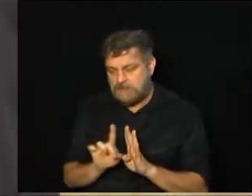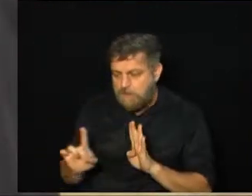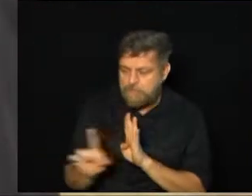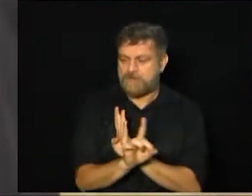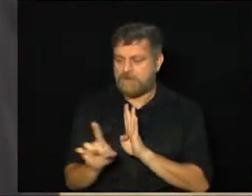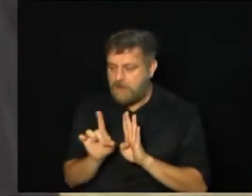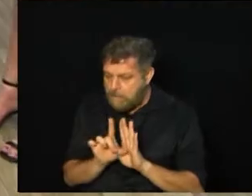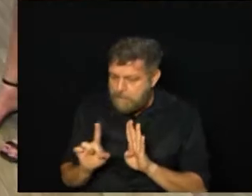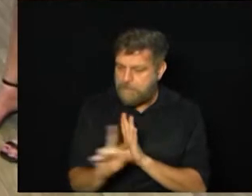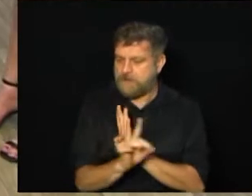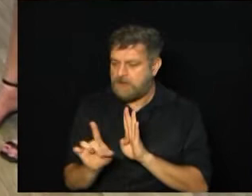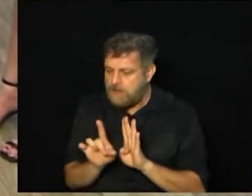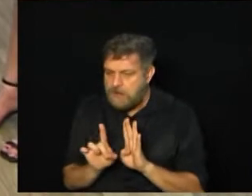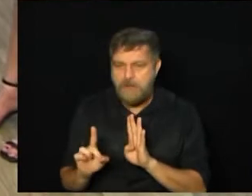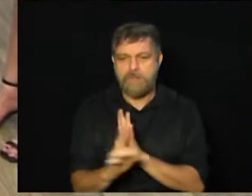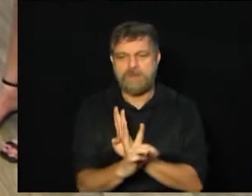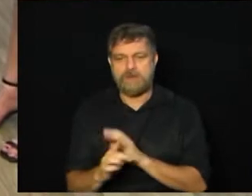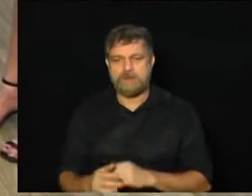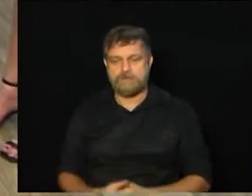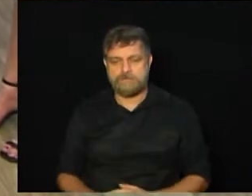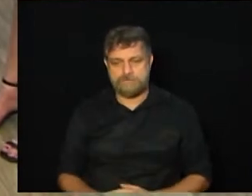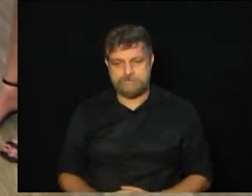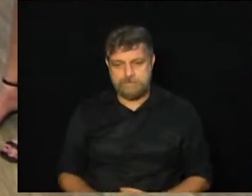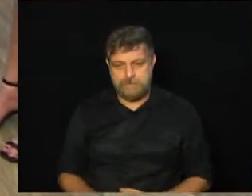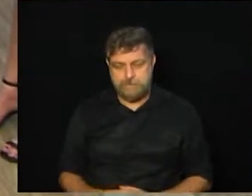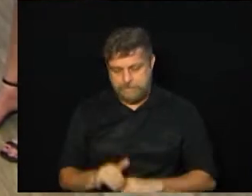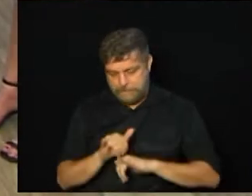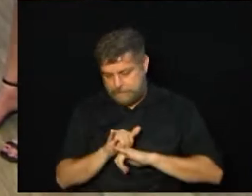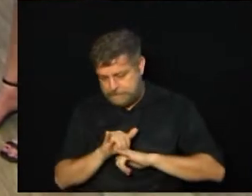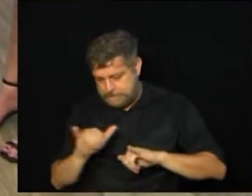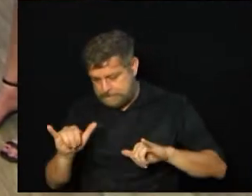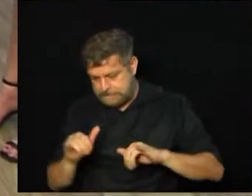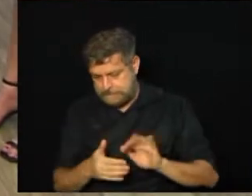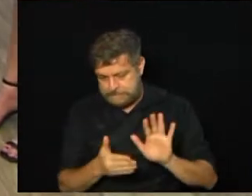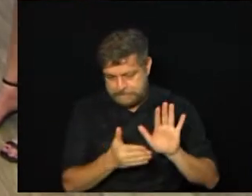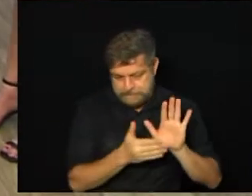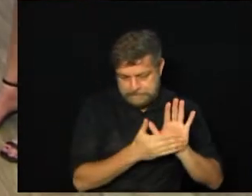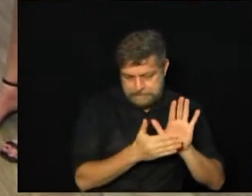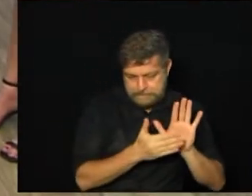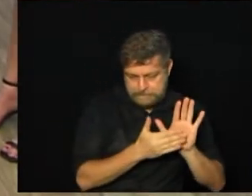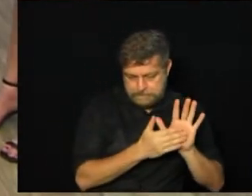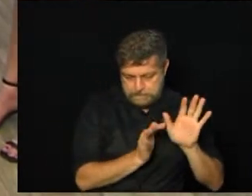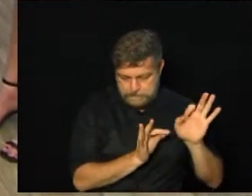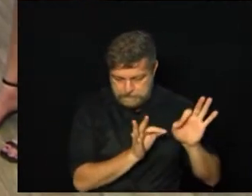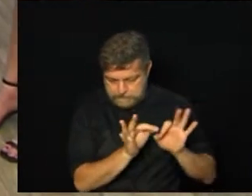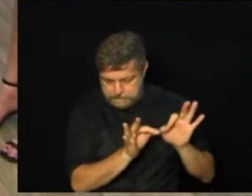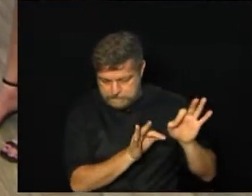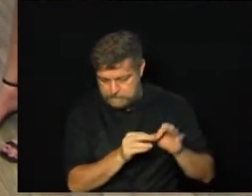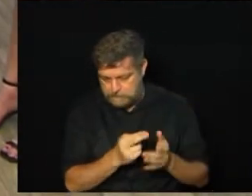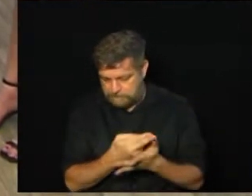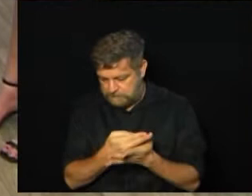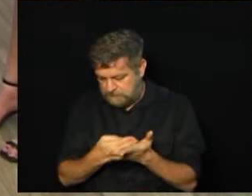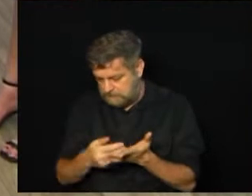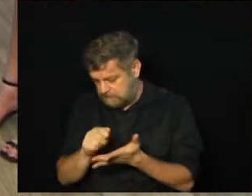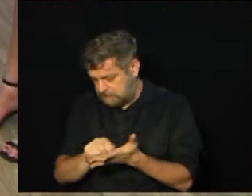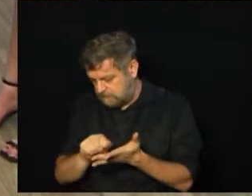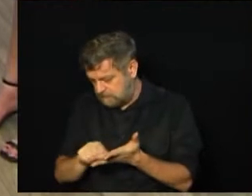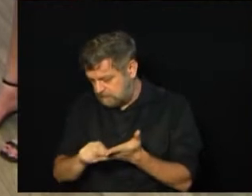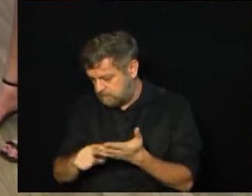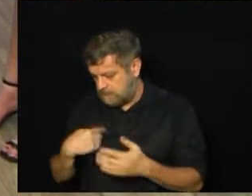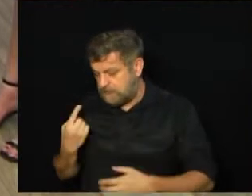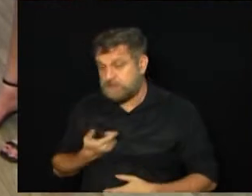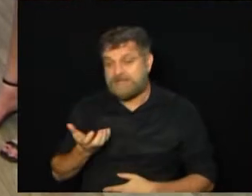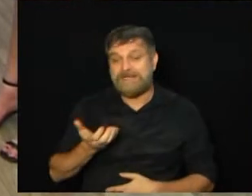outro. Bom, Mirna, já falamos então sobre uma proposta de um projeto, requerimento. Hora de nós